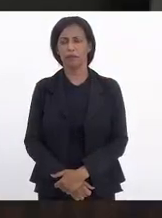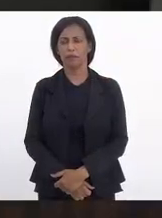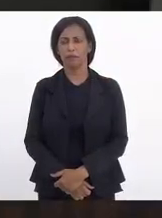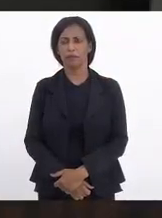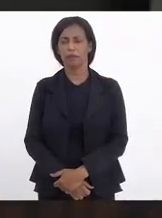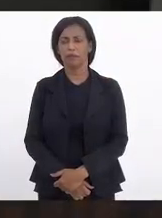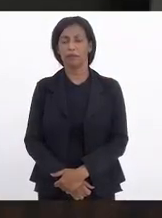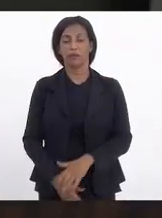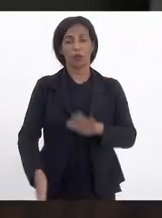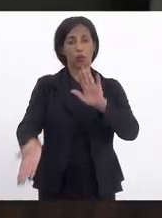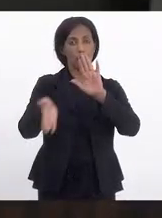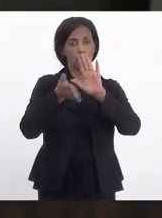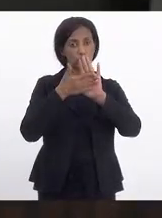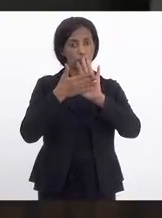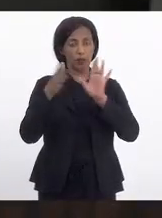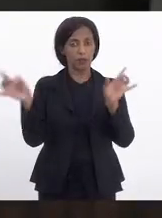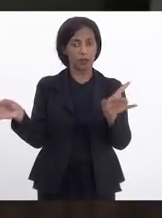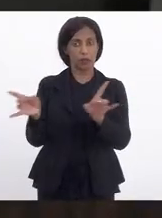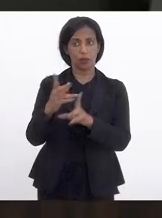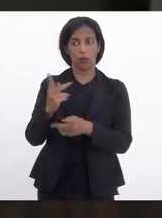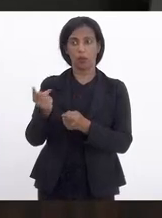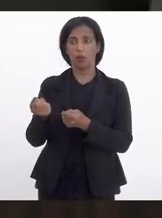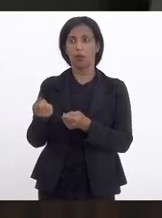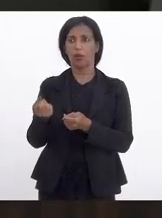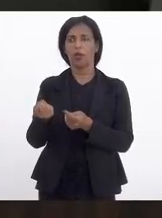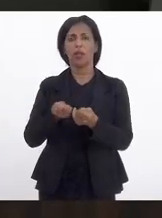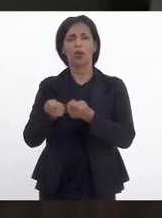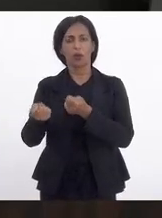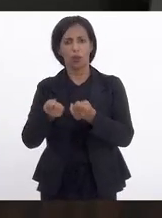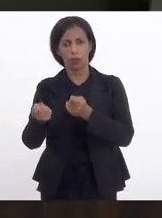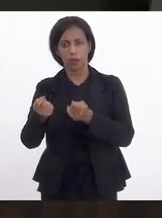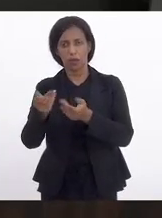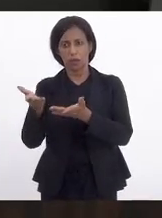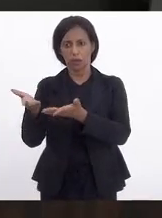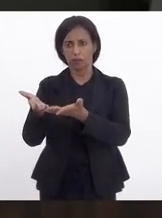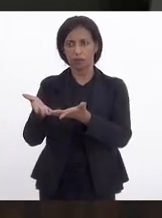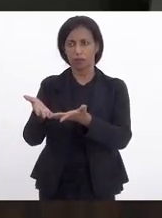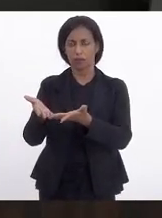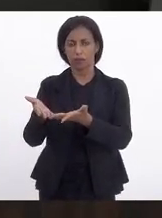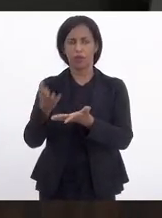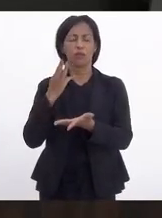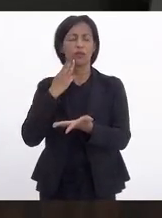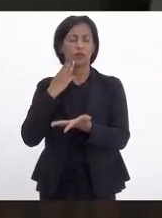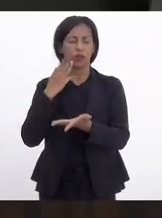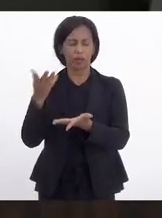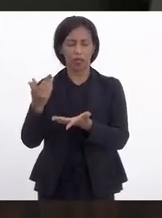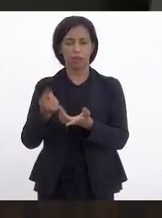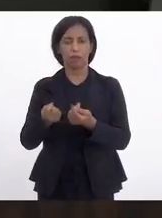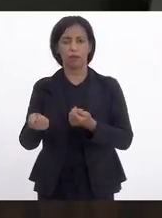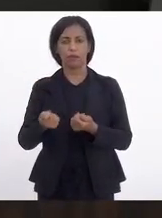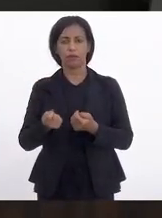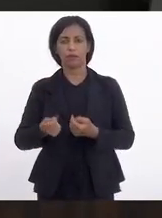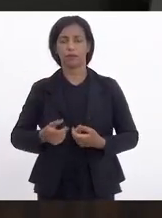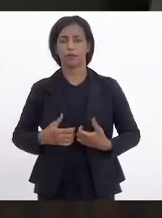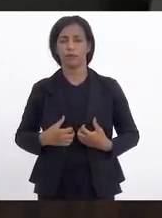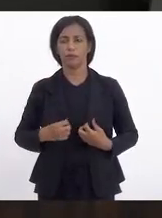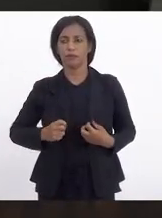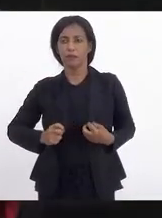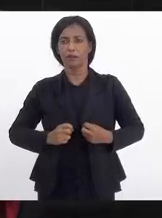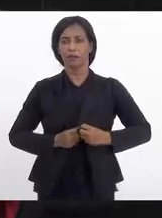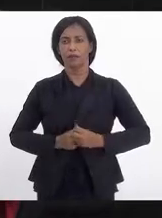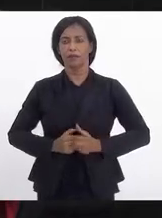com os pareceres emitidos economia meu Deputado uma Valdete pela comissão de Economia